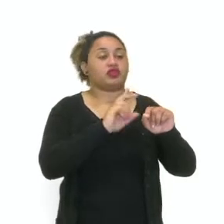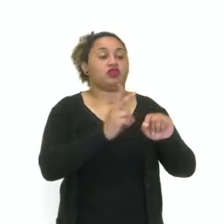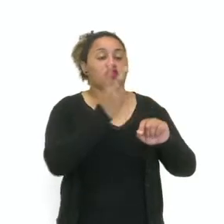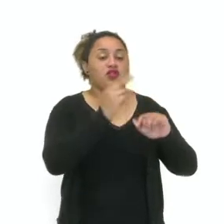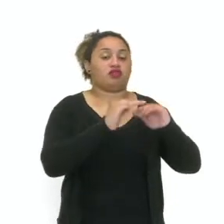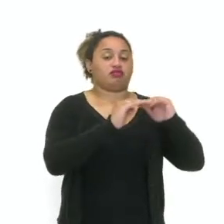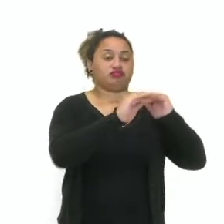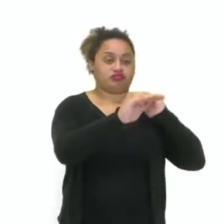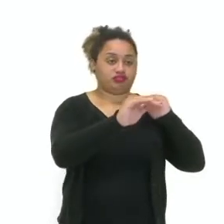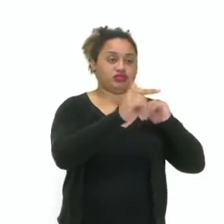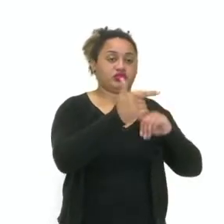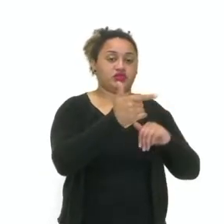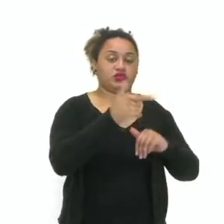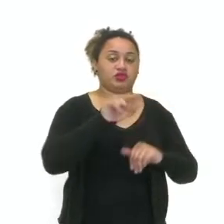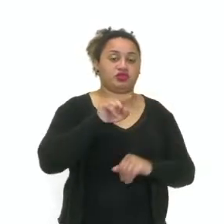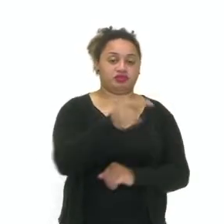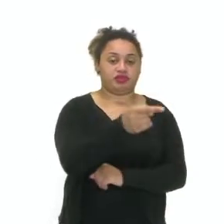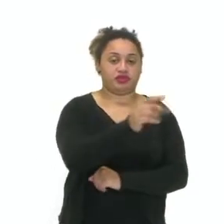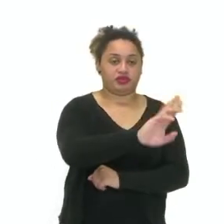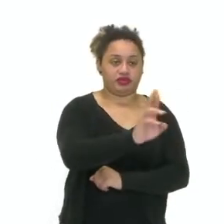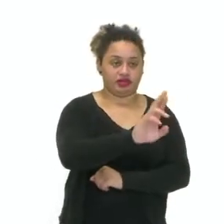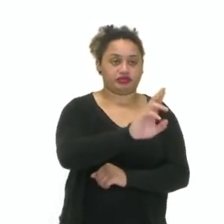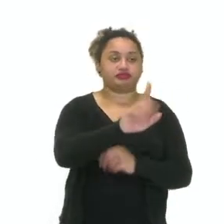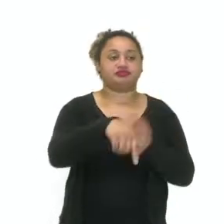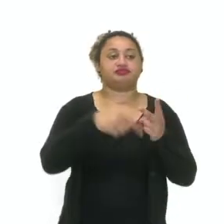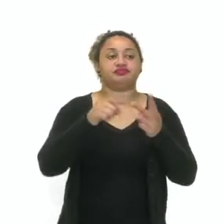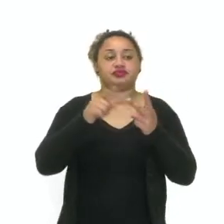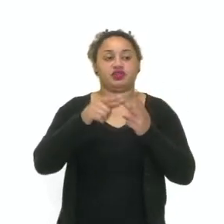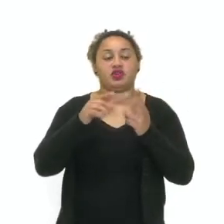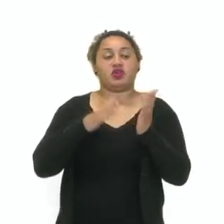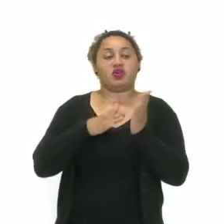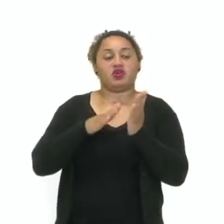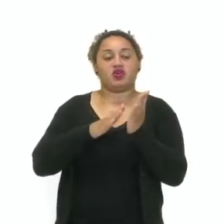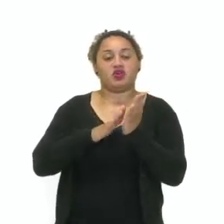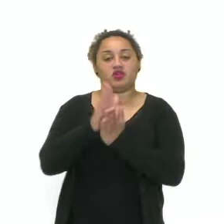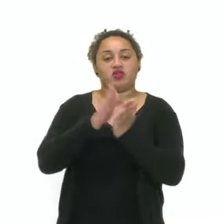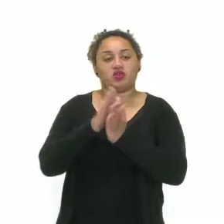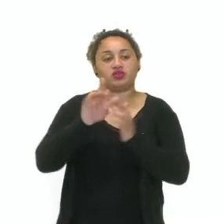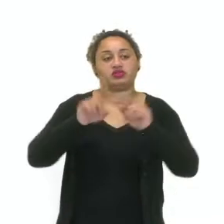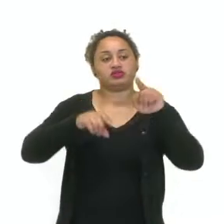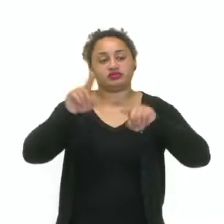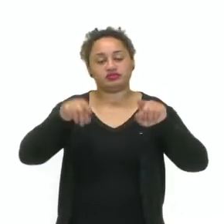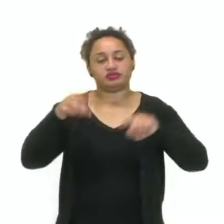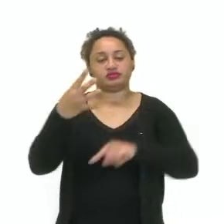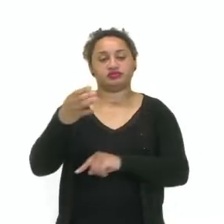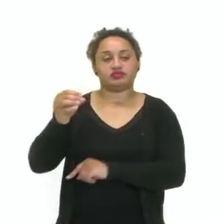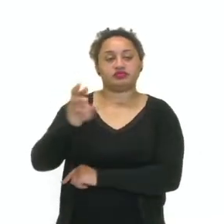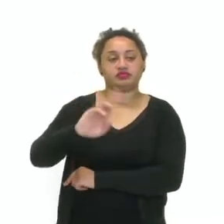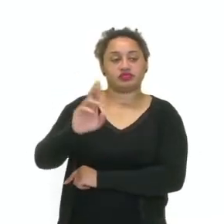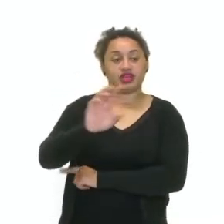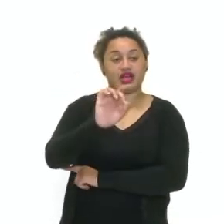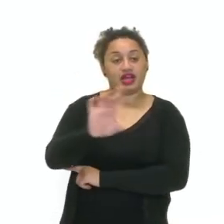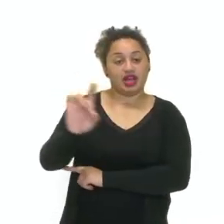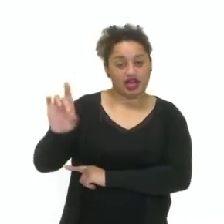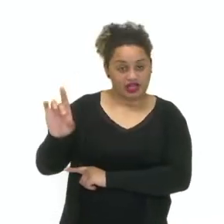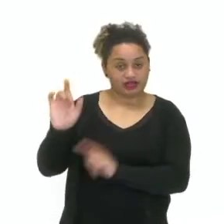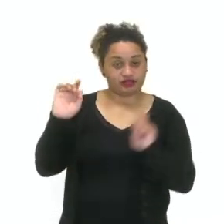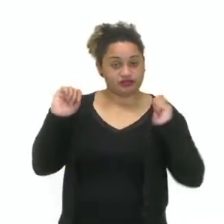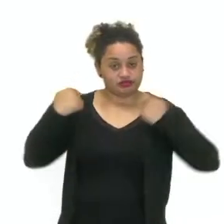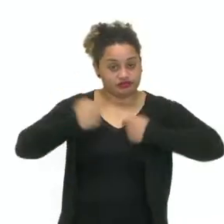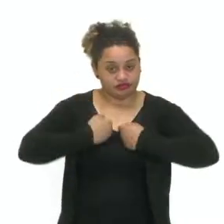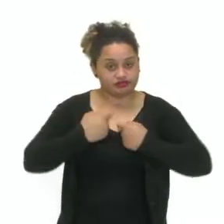custo fixo de R$ 2.000 e um custo variável de R$ 40 por